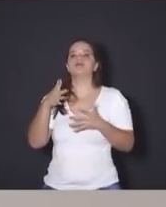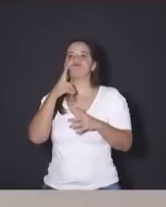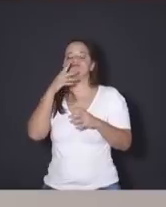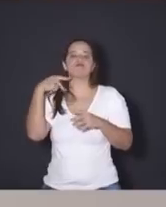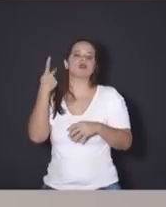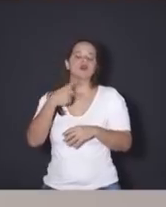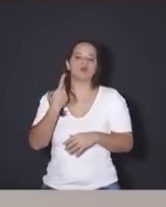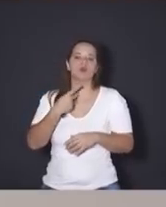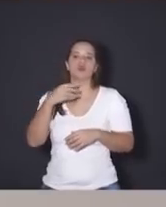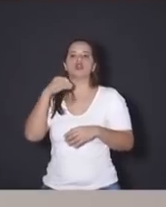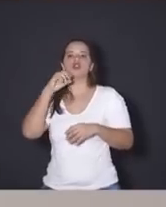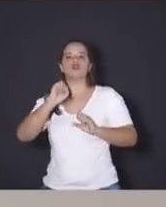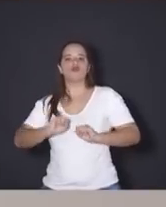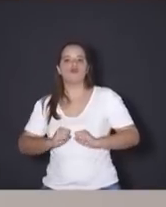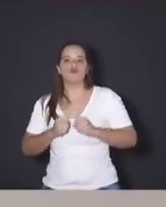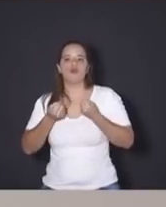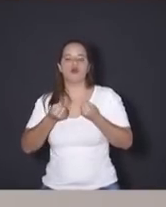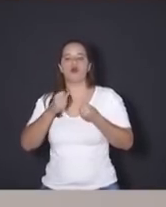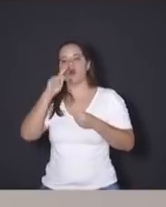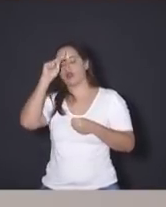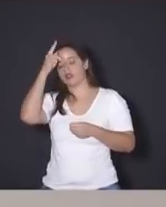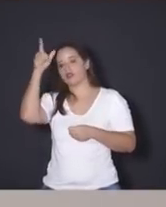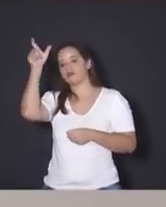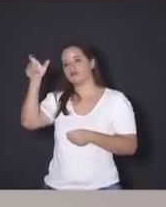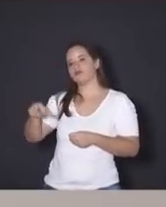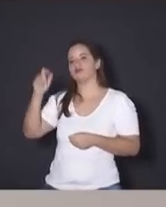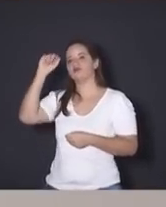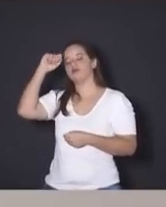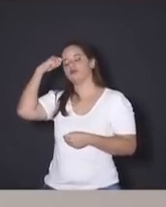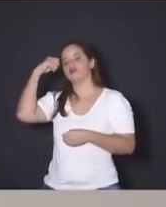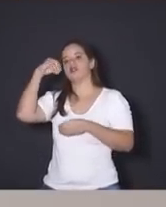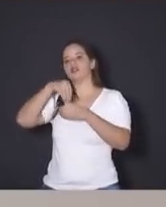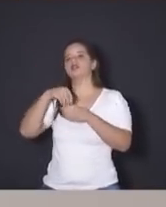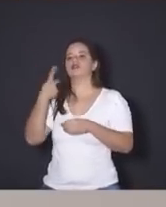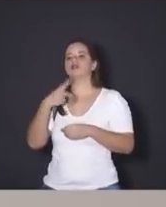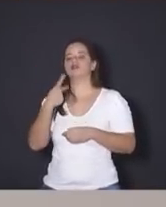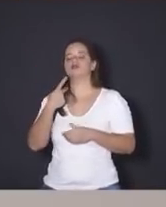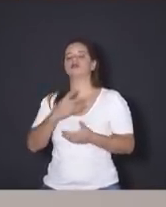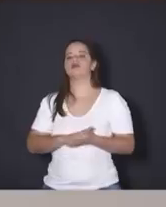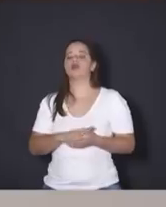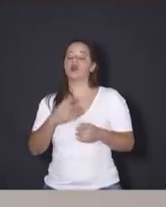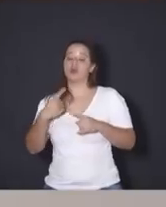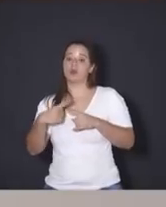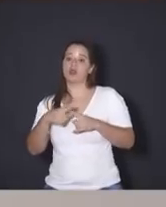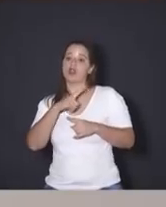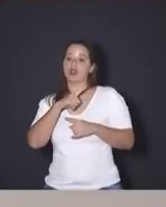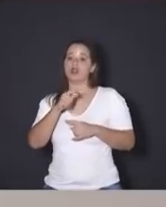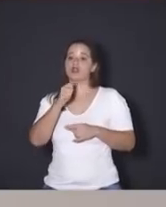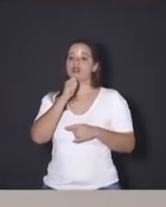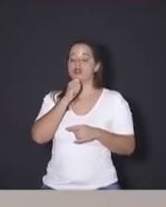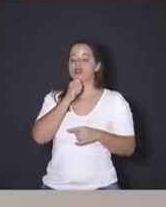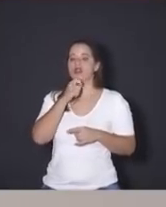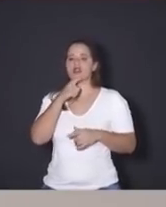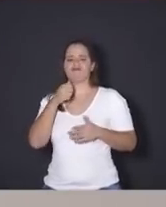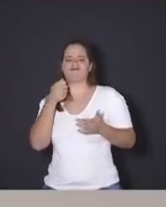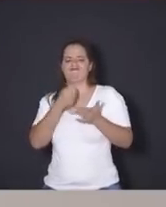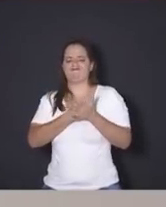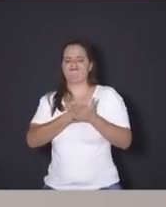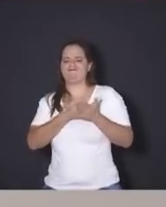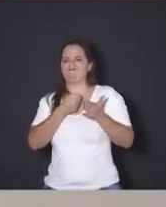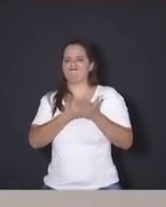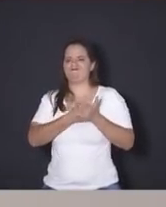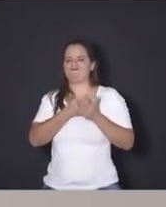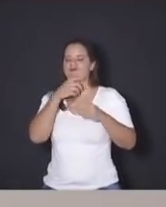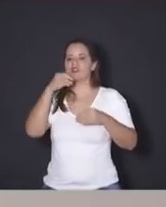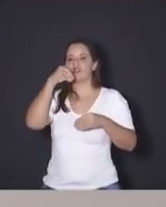política é fortalecendo assim o protagonismo negro dentro da política porque ainda temos essa resistência dentro do